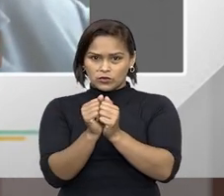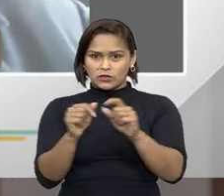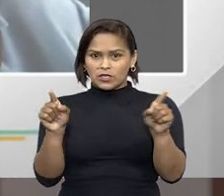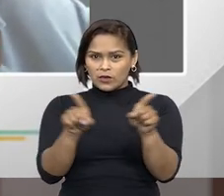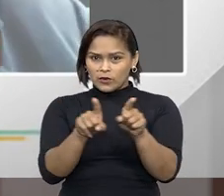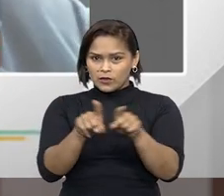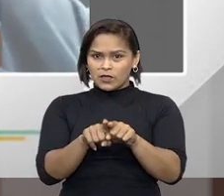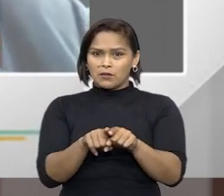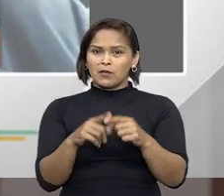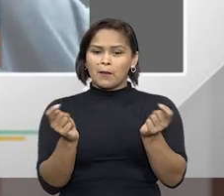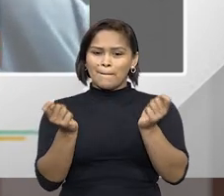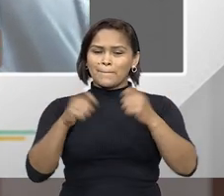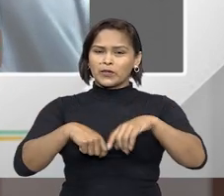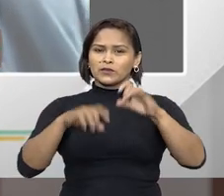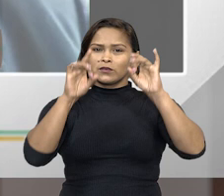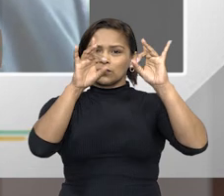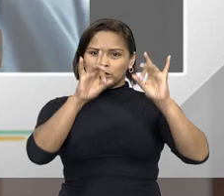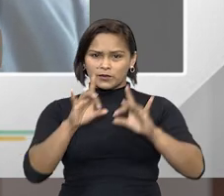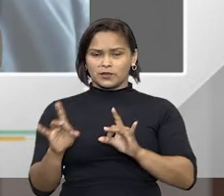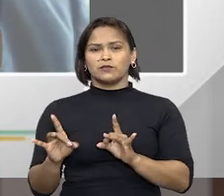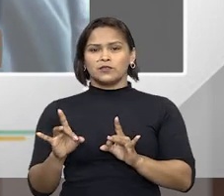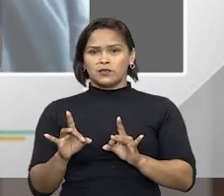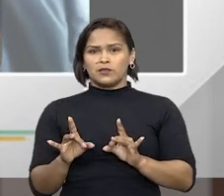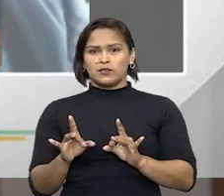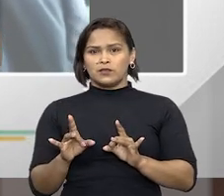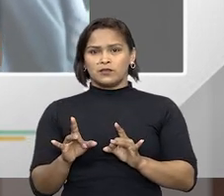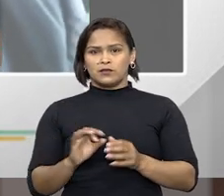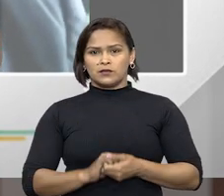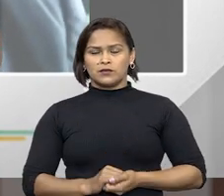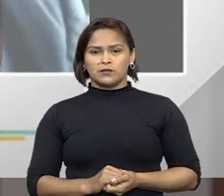hipóteses especificadas.